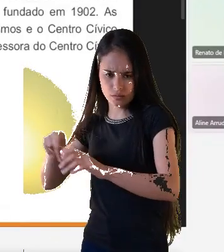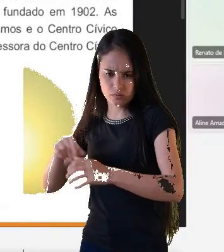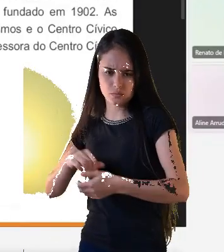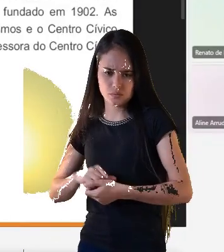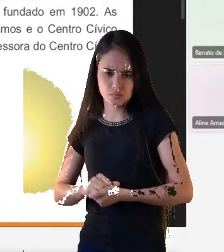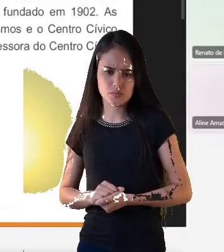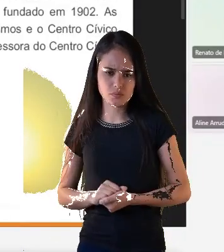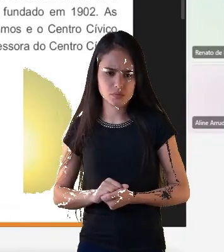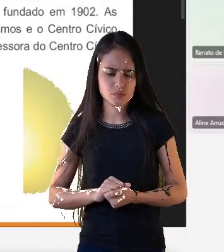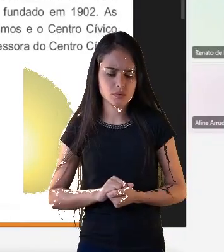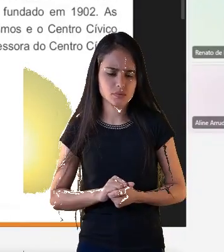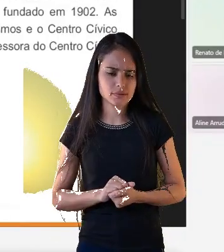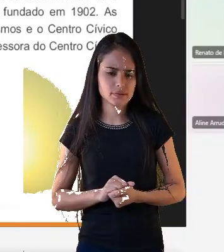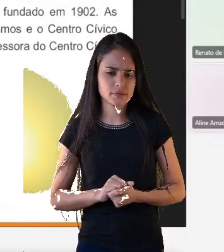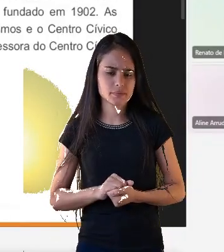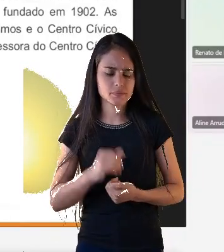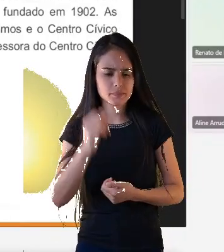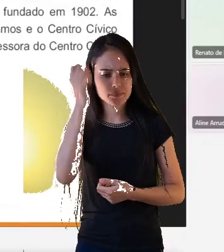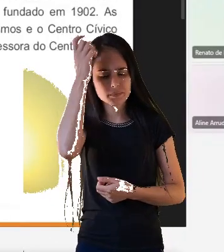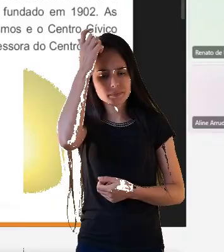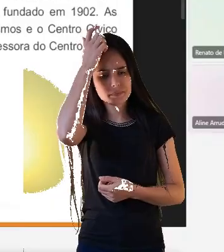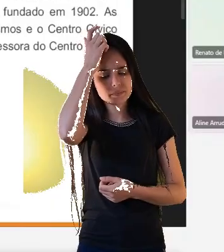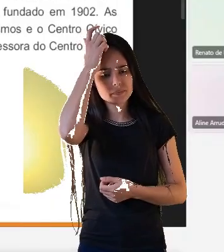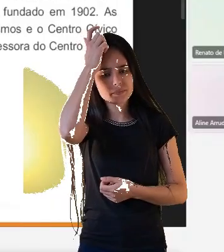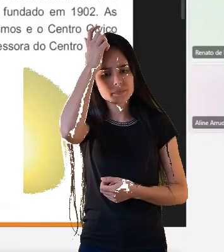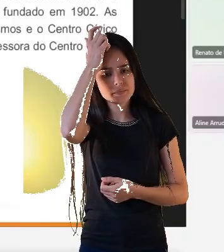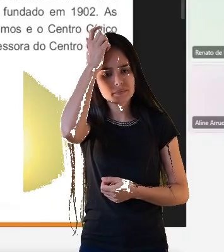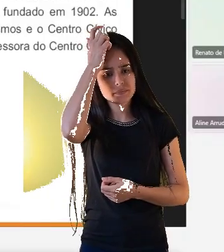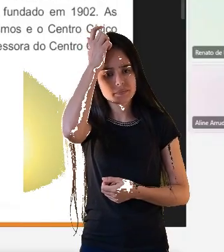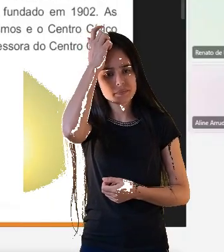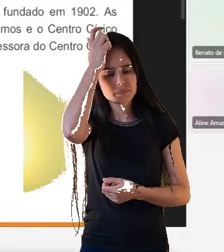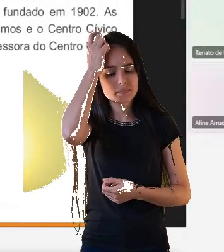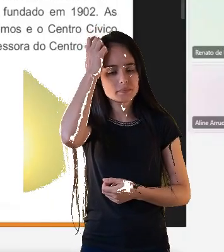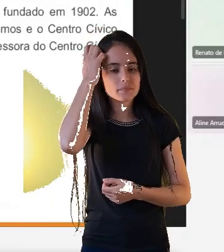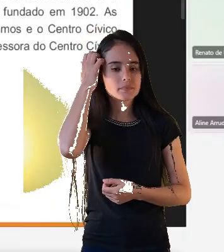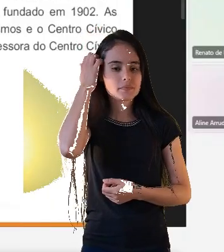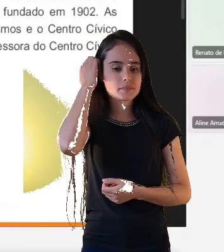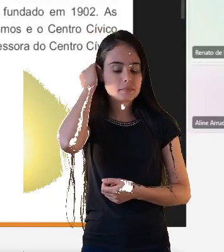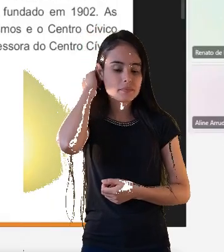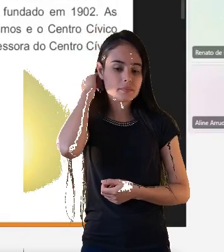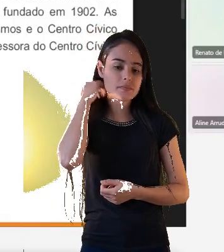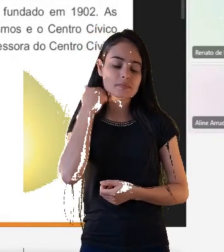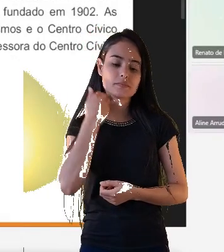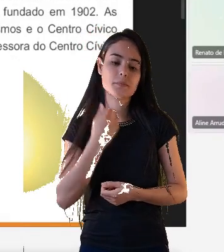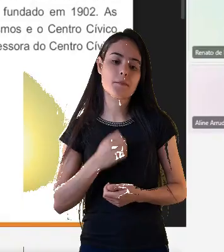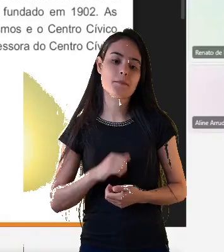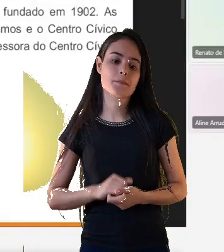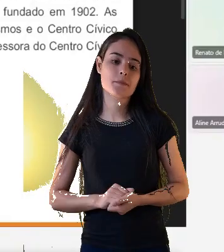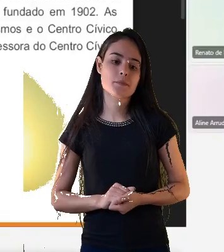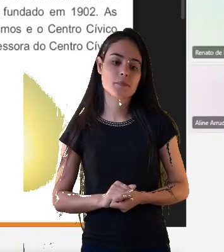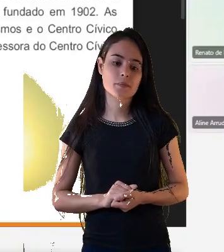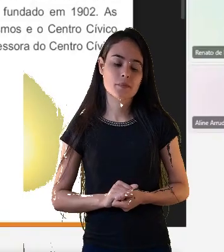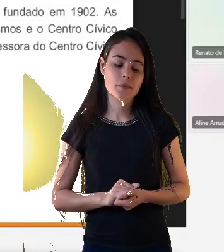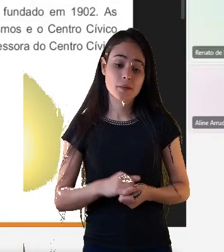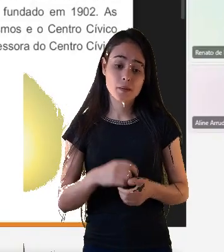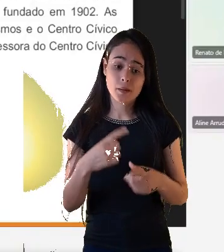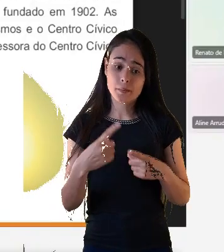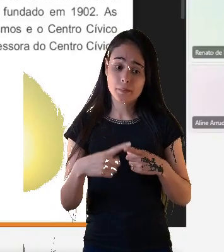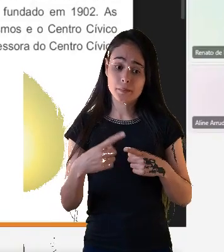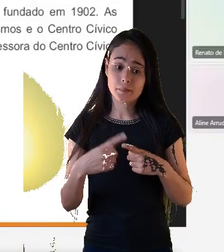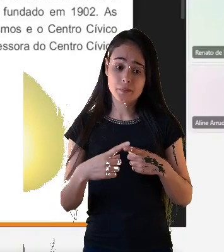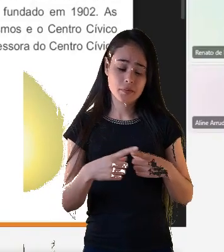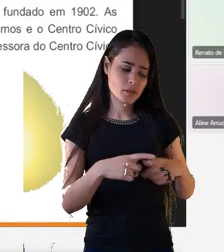organizações, né? Então a gente não vai ter ali uma figura e tal, não, a gente vai ter organizações, coisas que já acontecia,